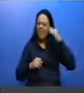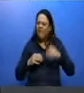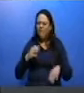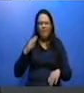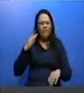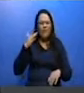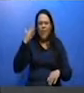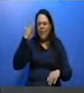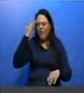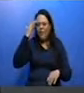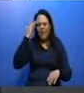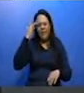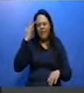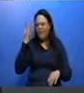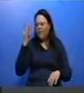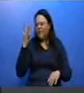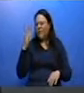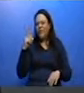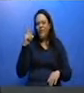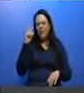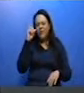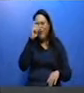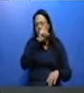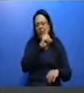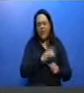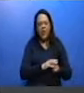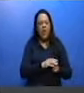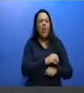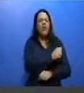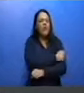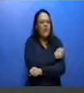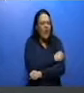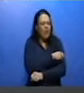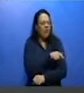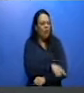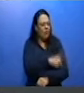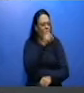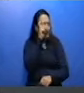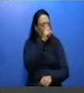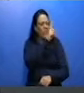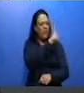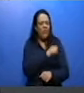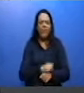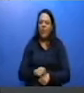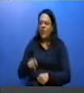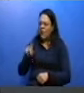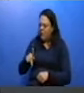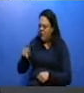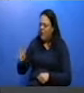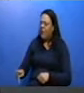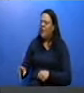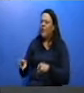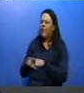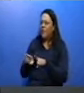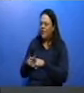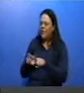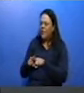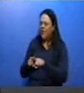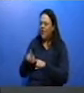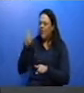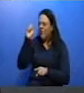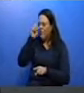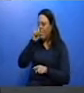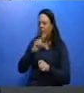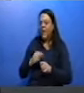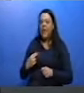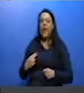vocês, para os pais, para os alunos. Também não está sendo fácil para nós, professores. Mas nós estamos disponíveis